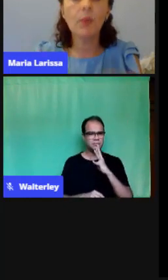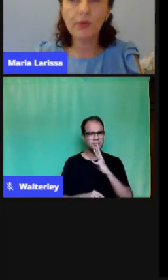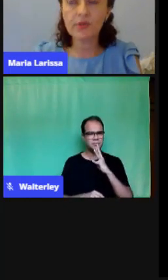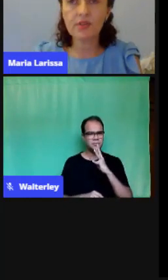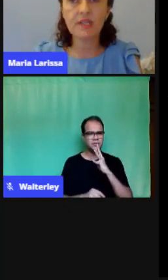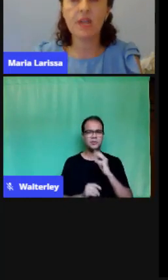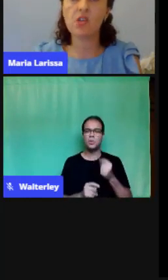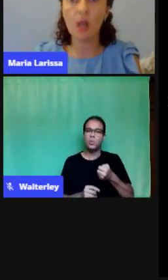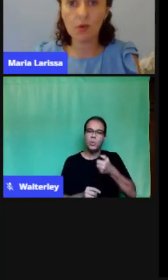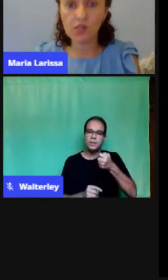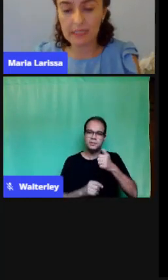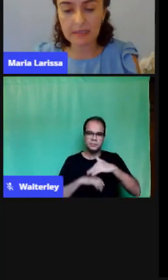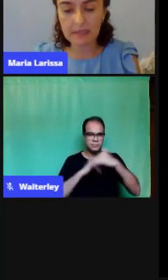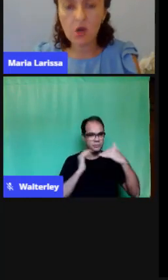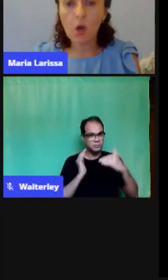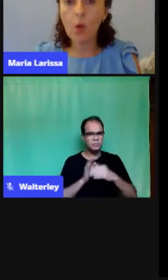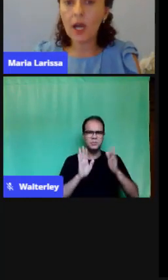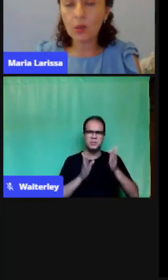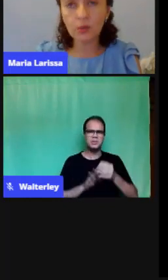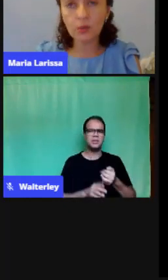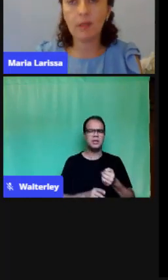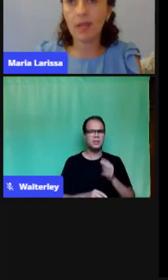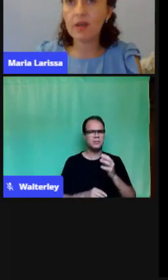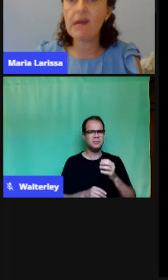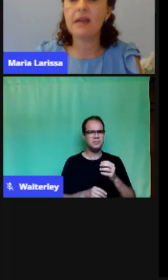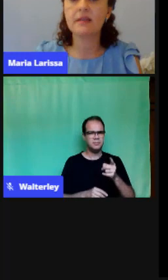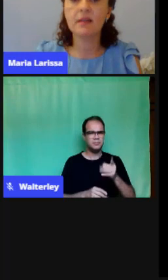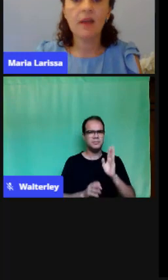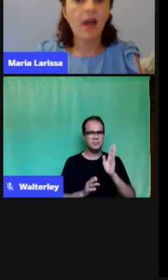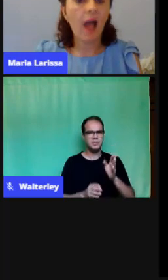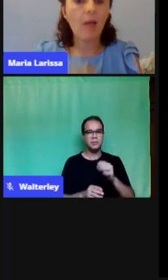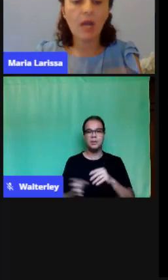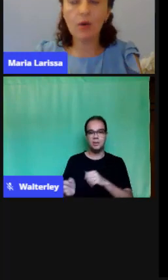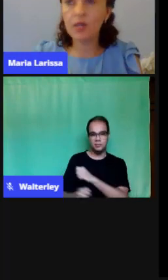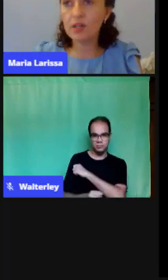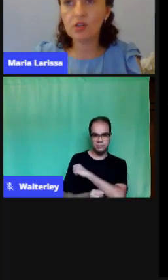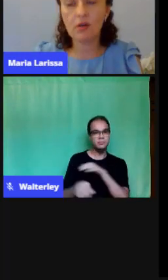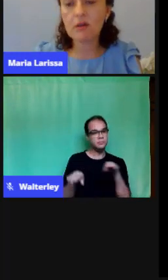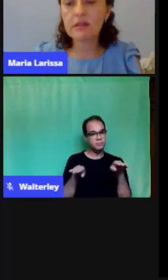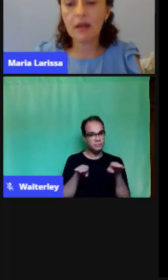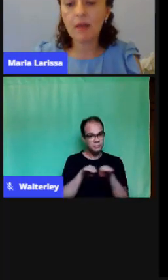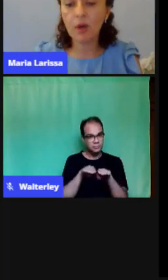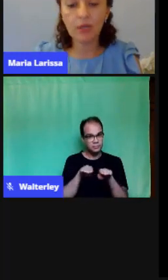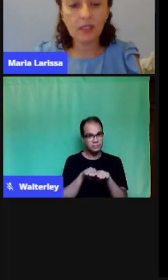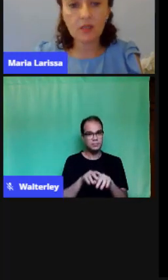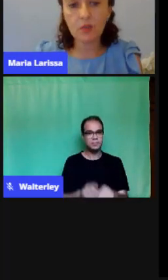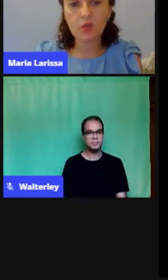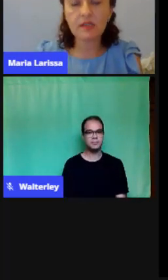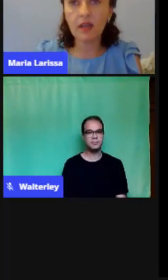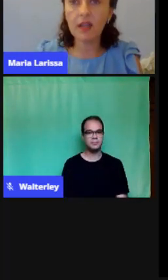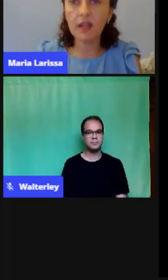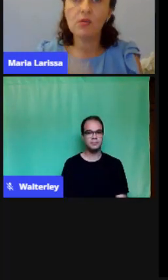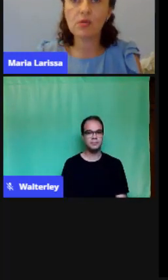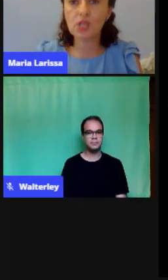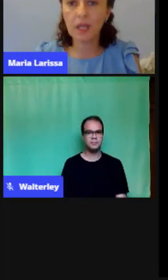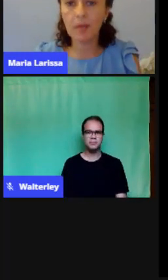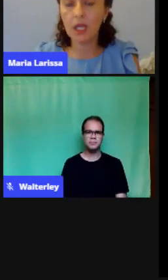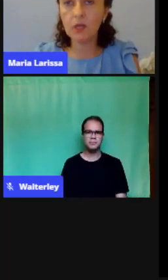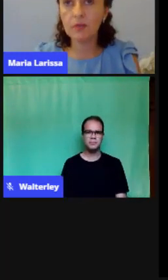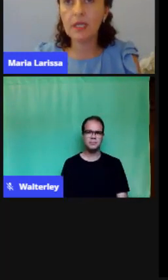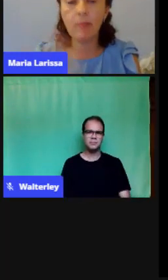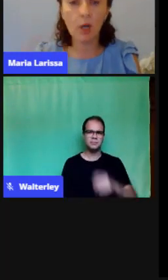ferramenta, muitos de vocês já utilizam, o aluno também conhece, a maioria de nós, né, a maioria das pessoas tem